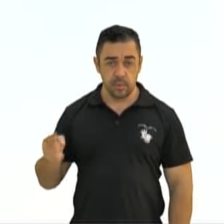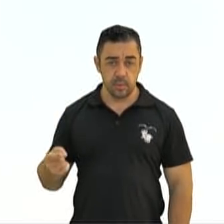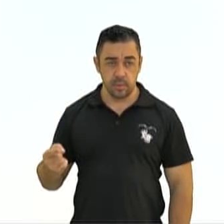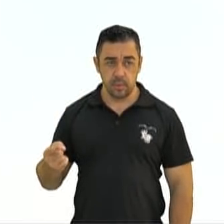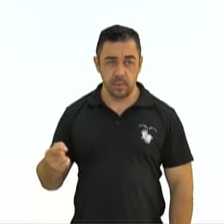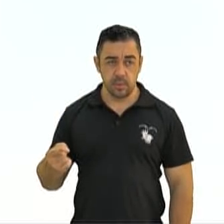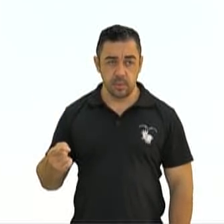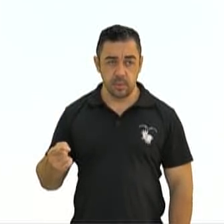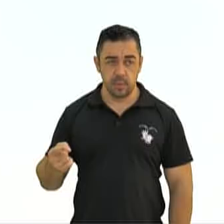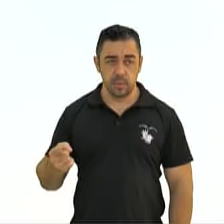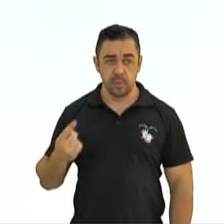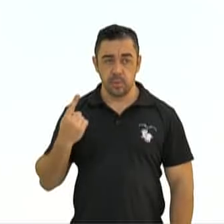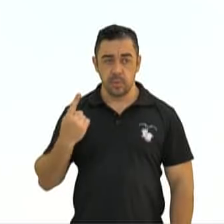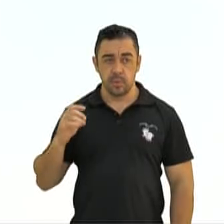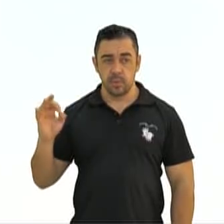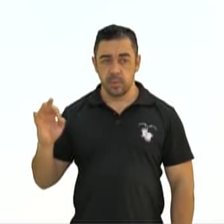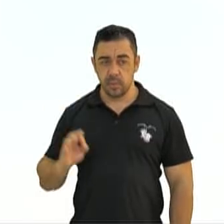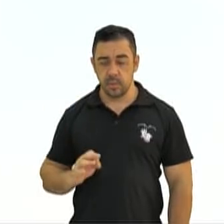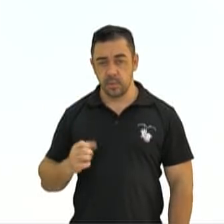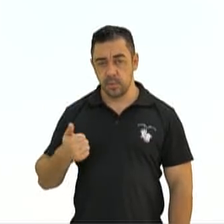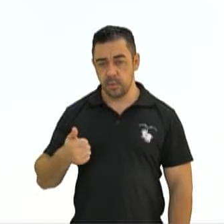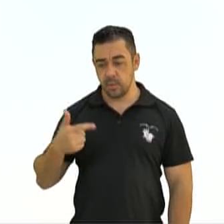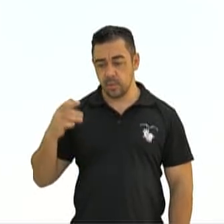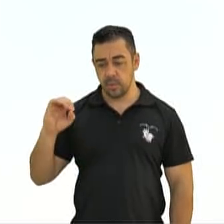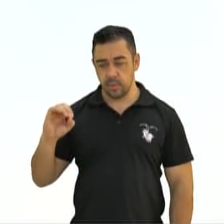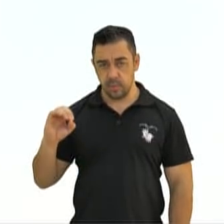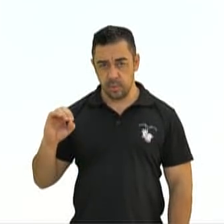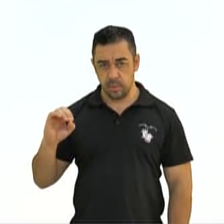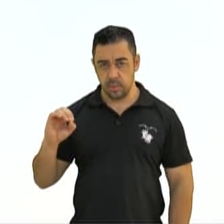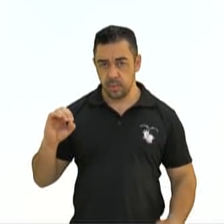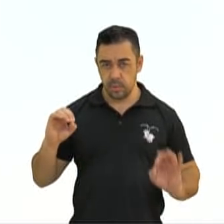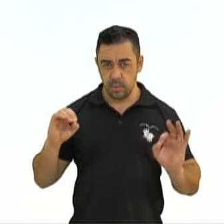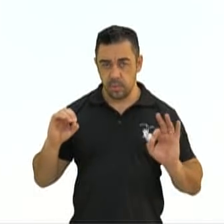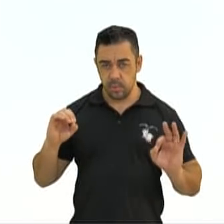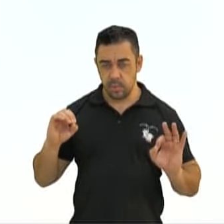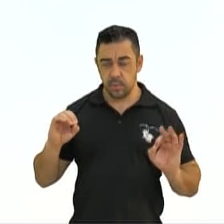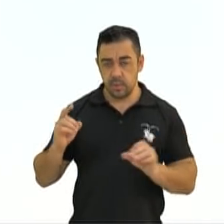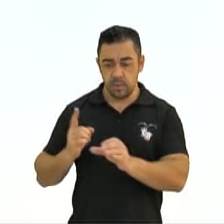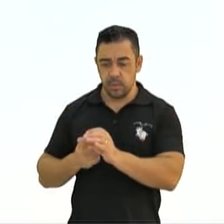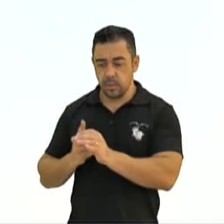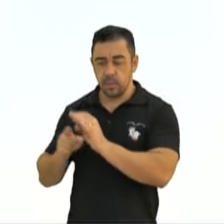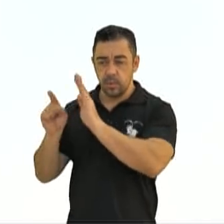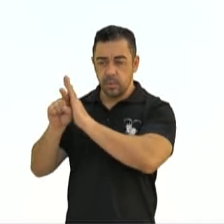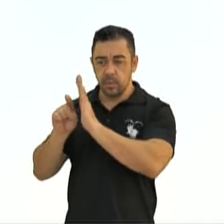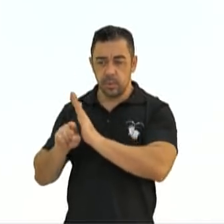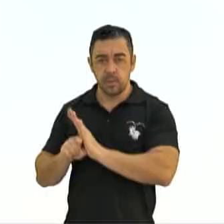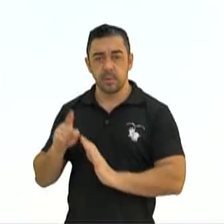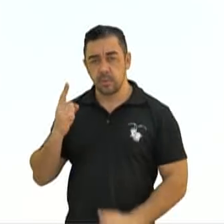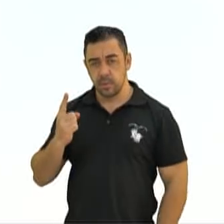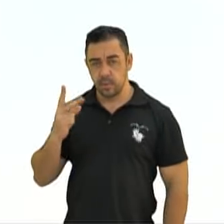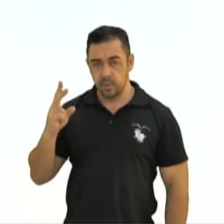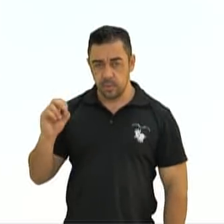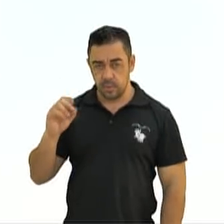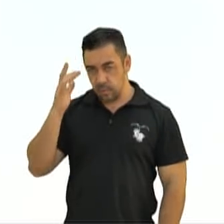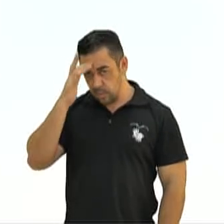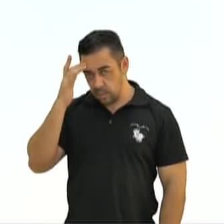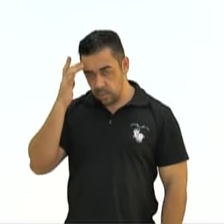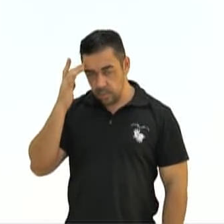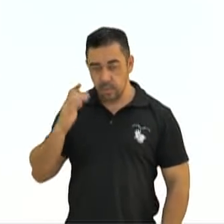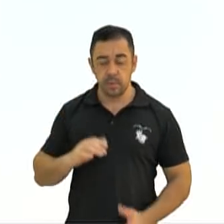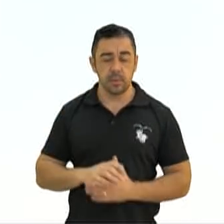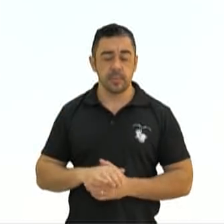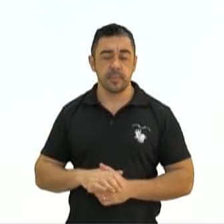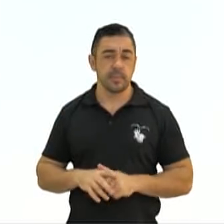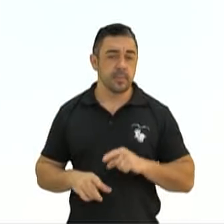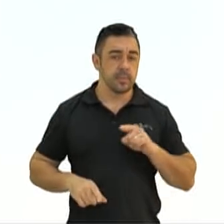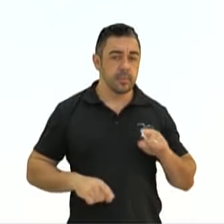habitantes, 1% de 12 mil dá 120. Então, na cidade, eu vou entrevistar só 120 habitantes. E